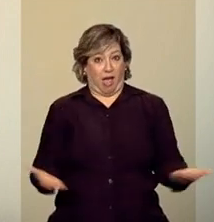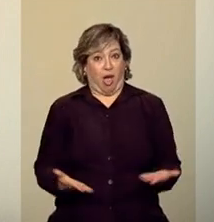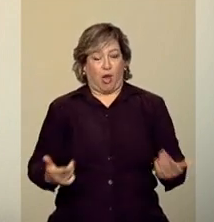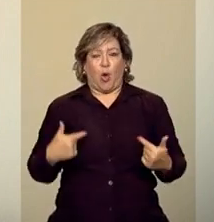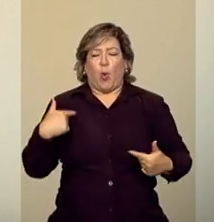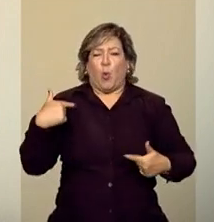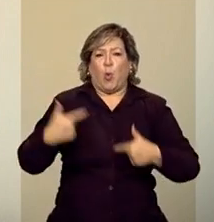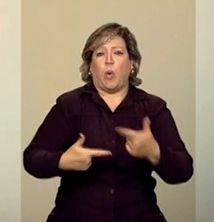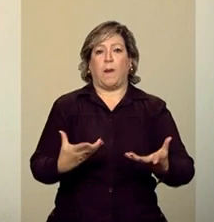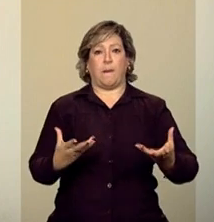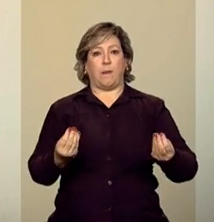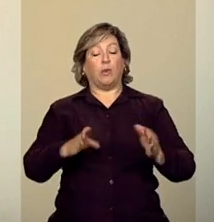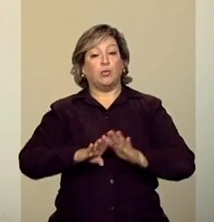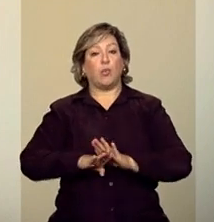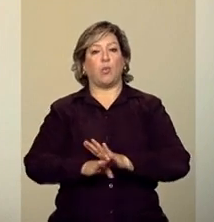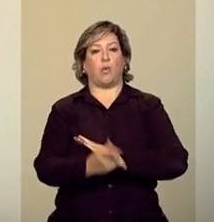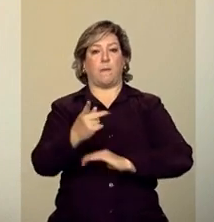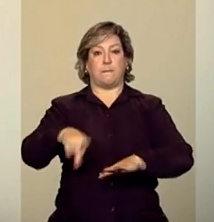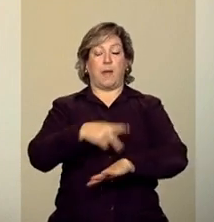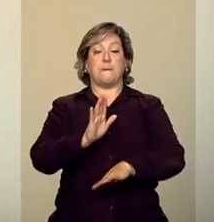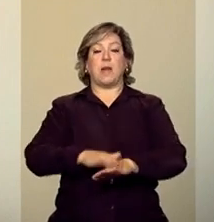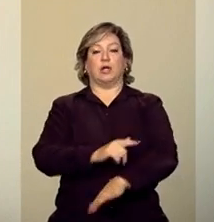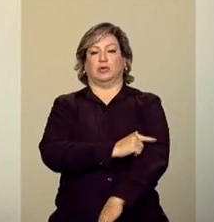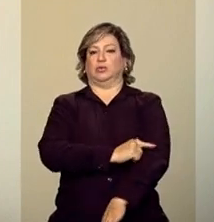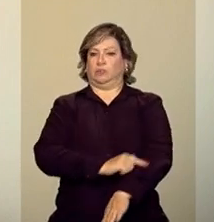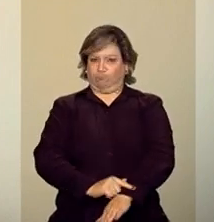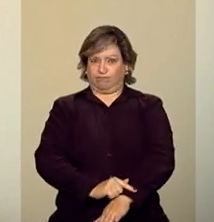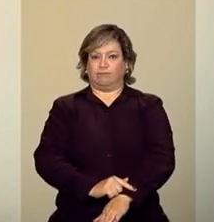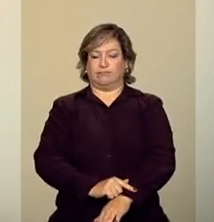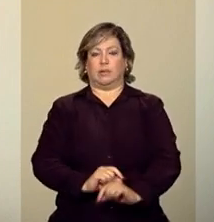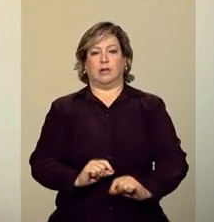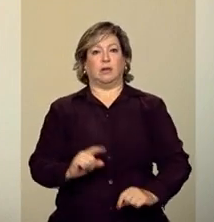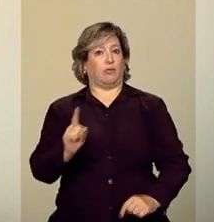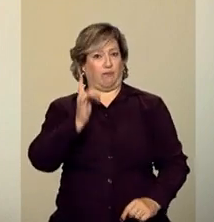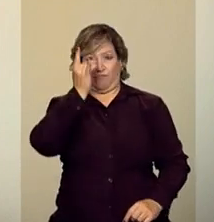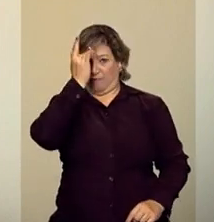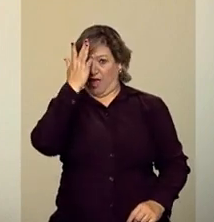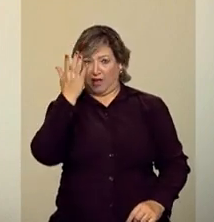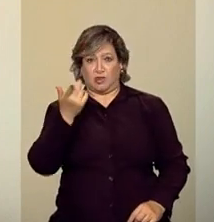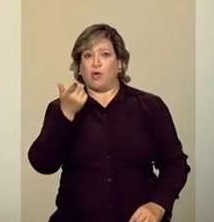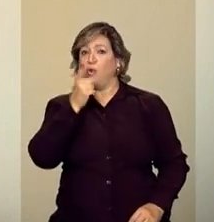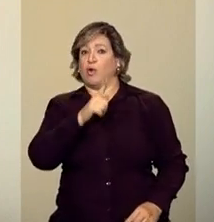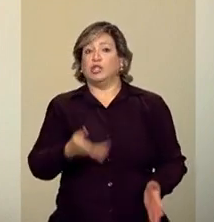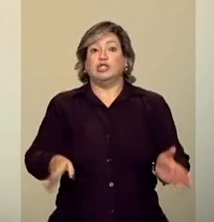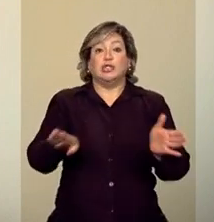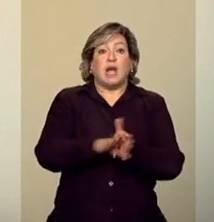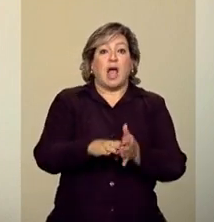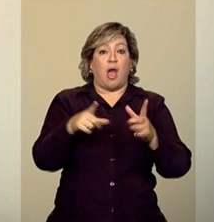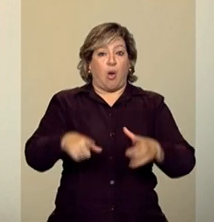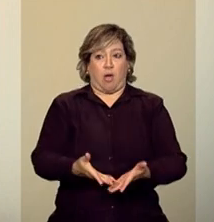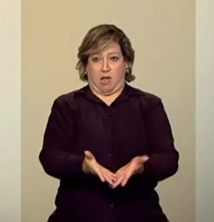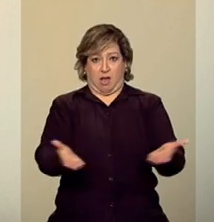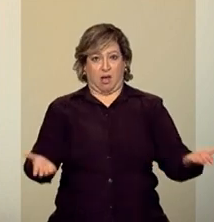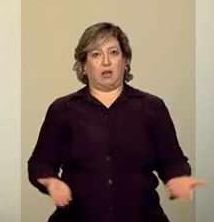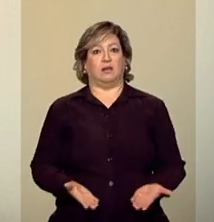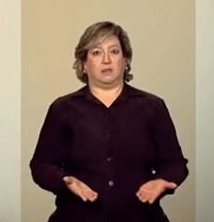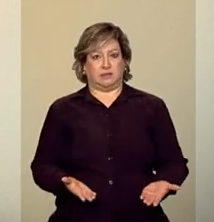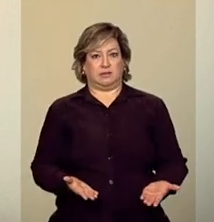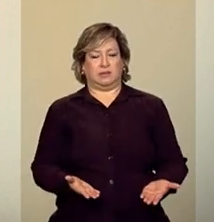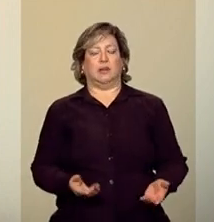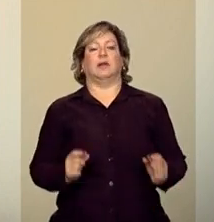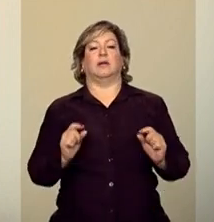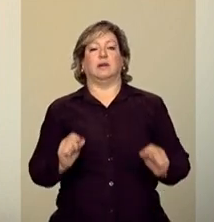muito para se tornar um país mais justo. Não foi fácil chegar onde chegamos, como